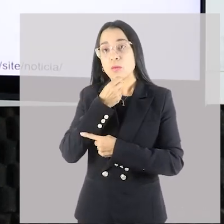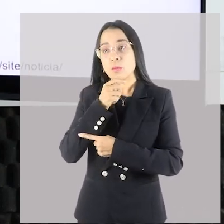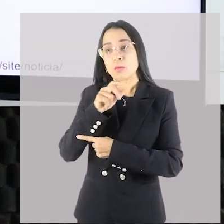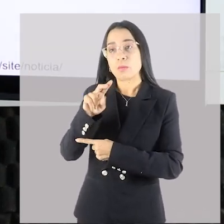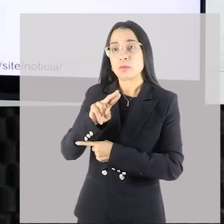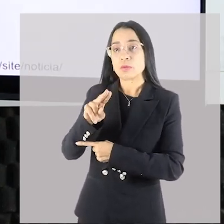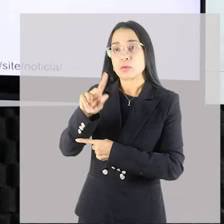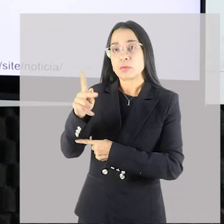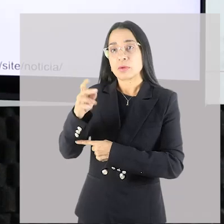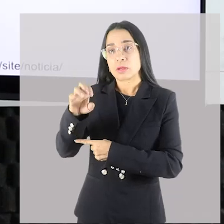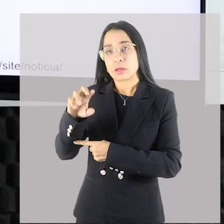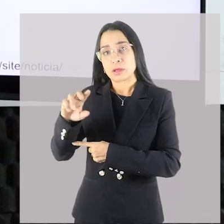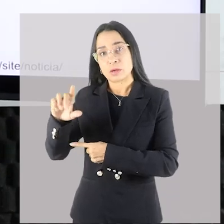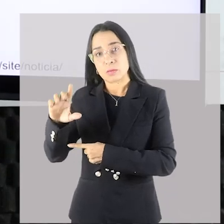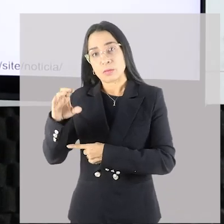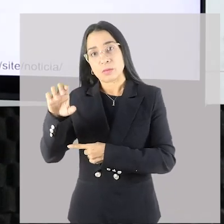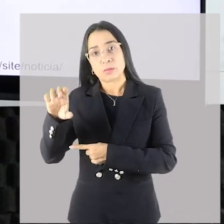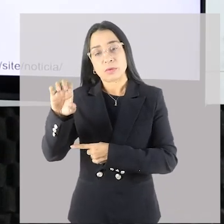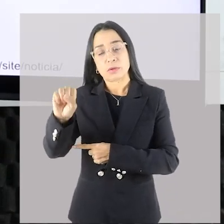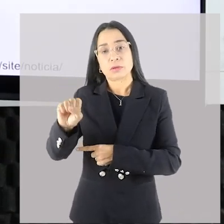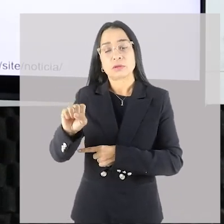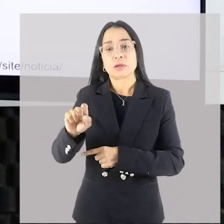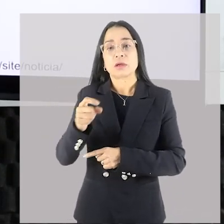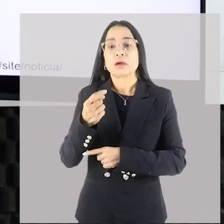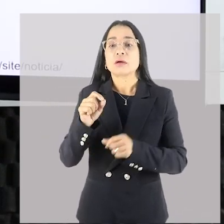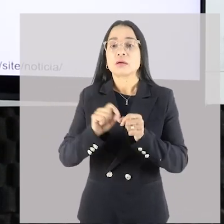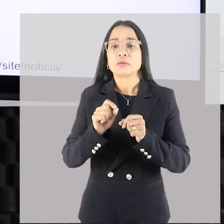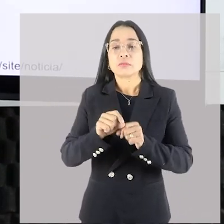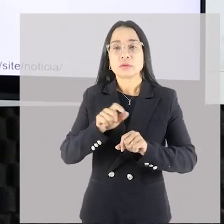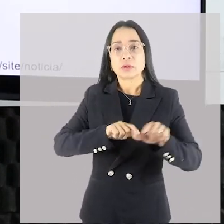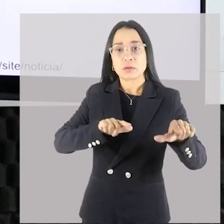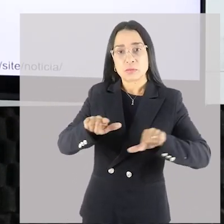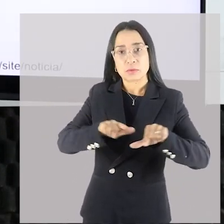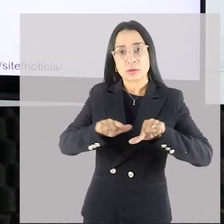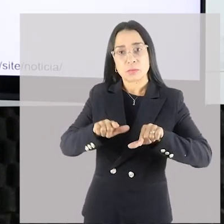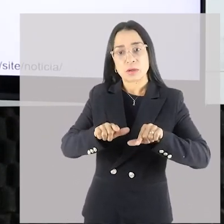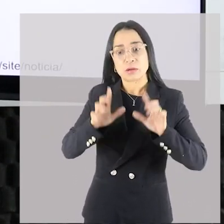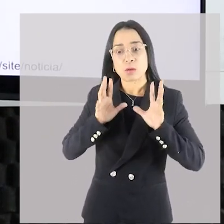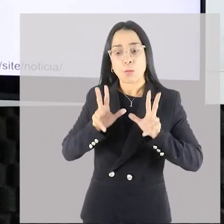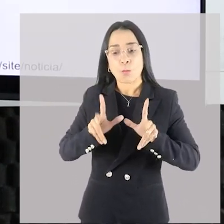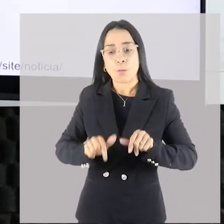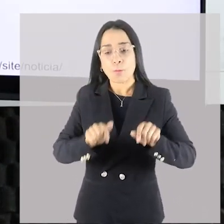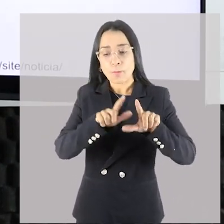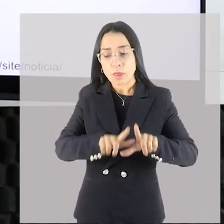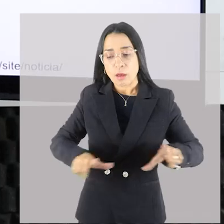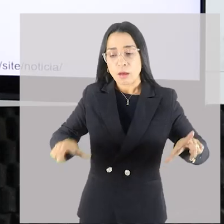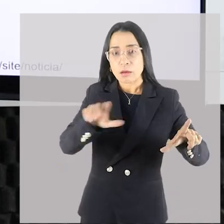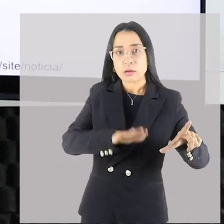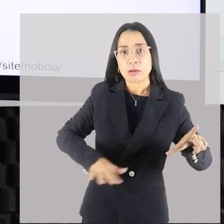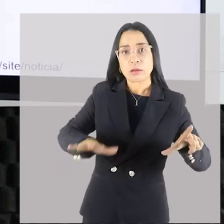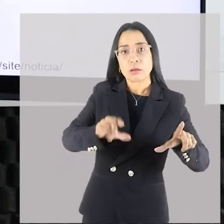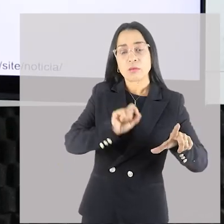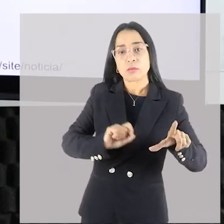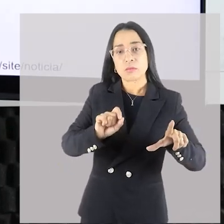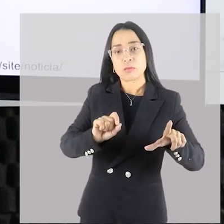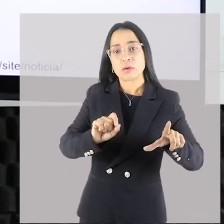fazer um de seus 12 trabalhos, que era limpar o curral de um